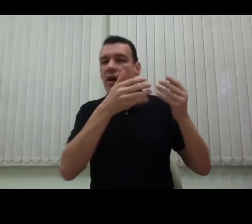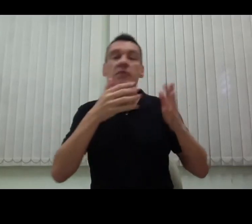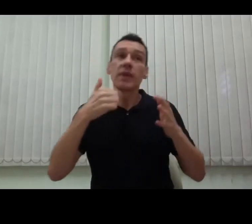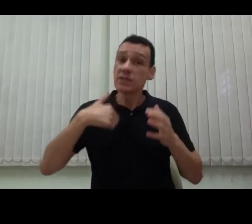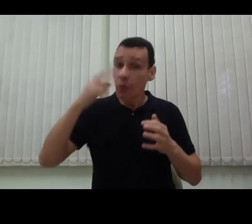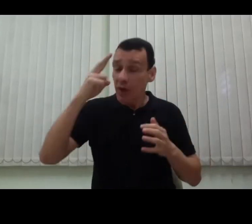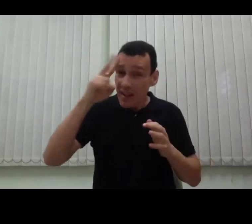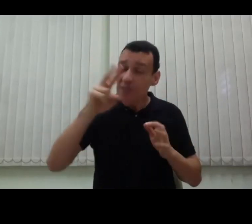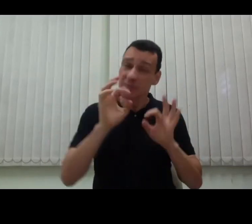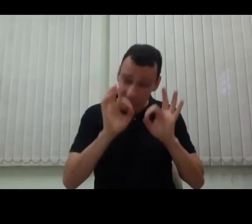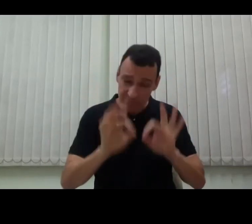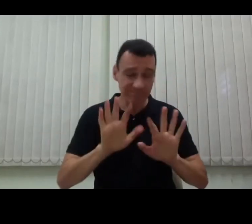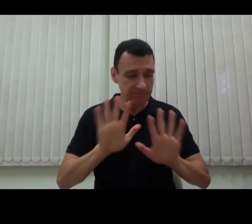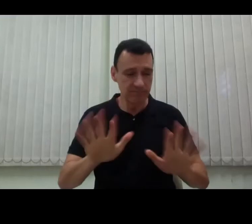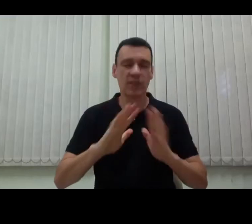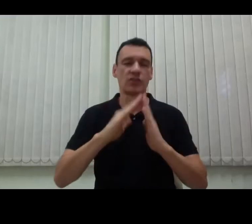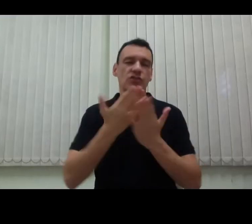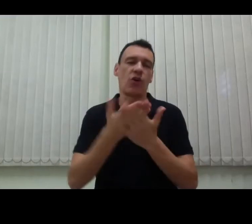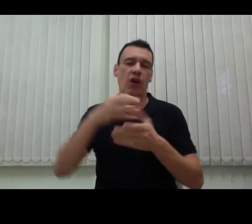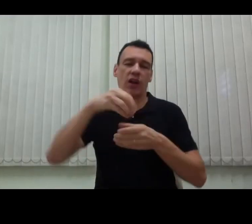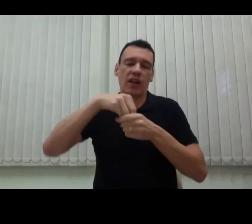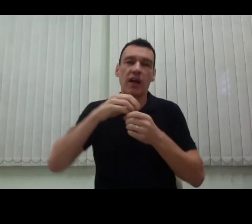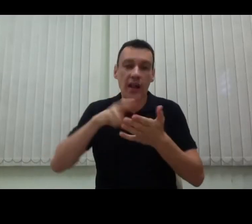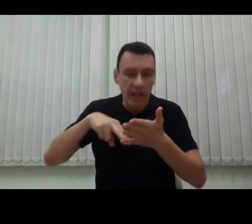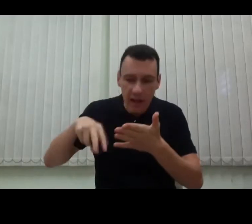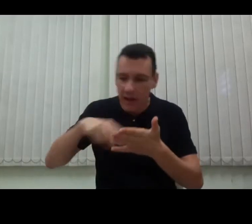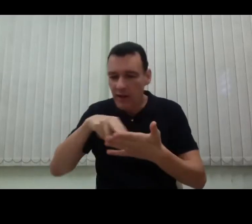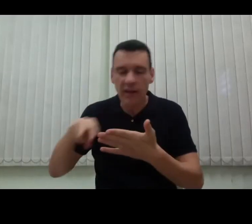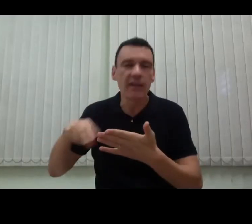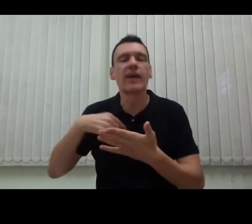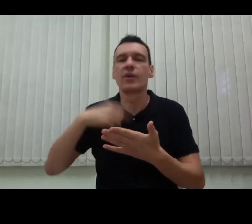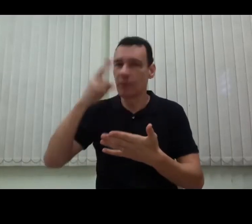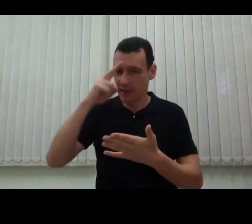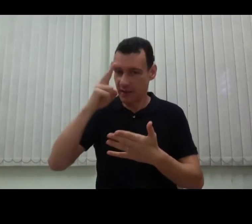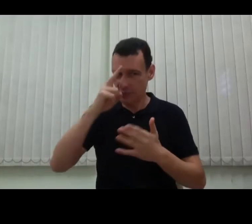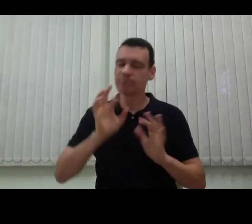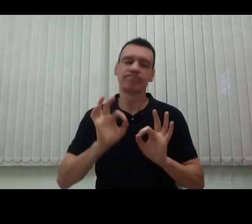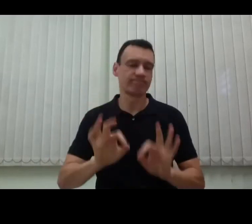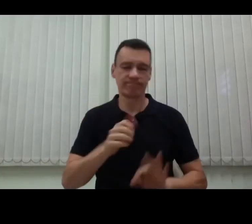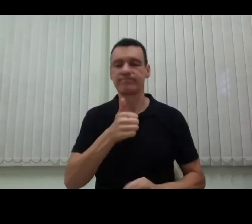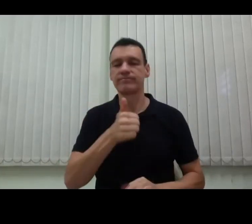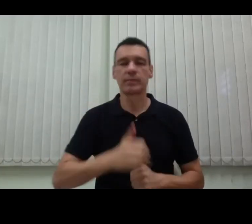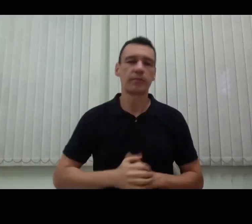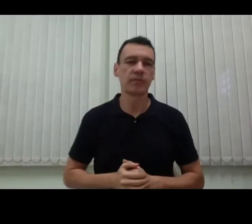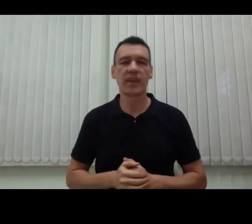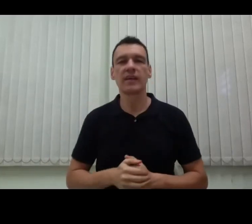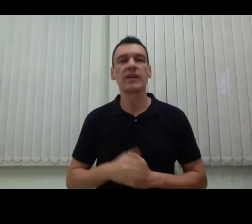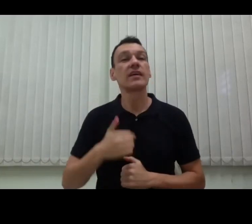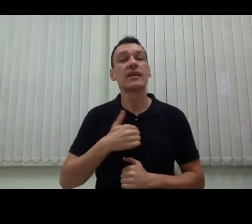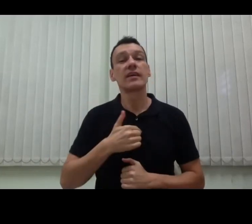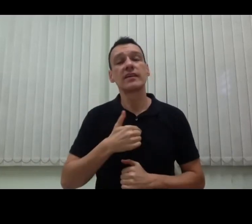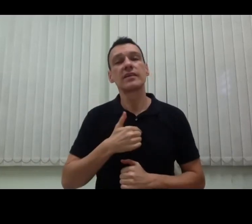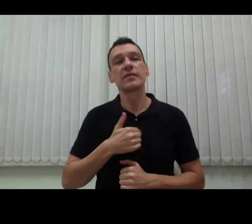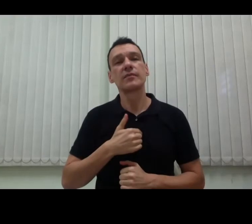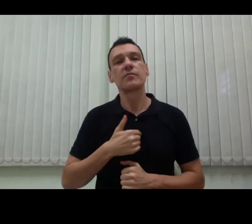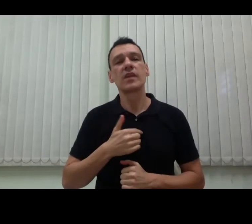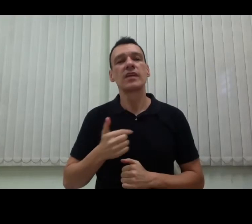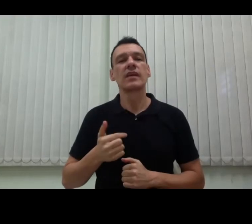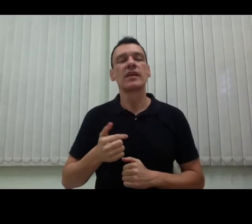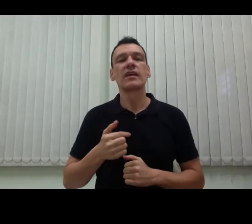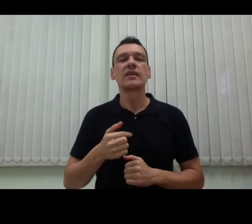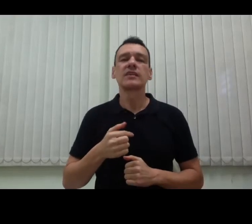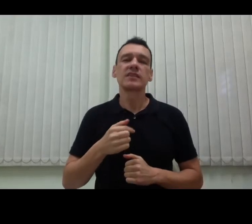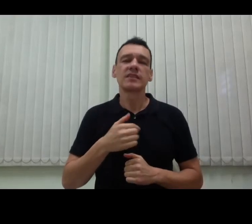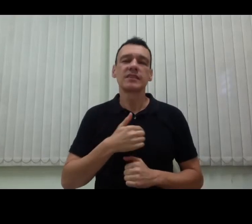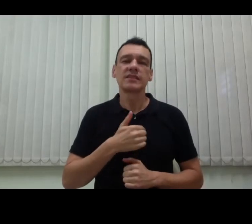escola. E muito cedo eu costumo dizer que eu ganhei de presente a biblioteca